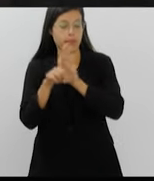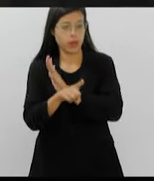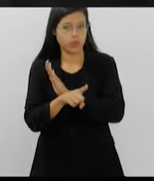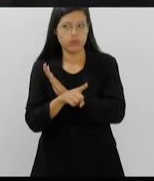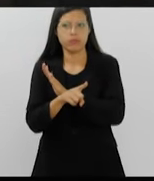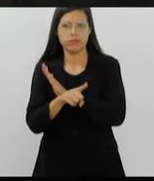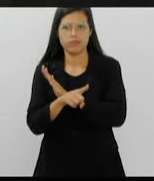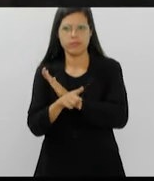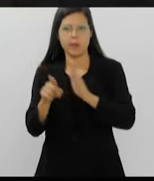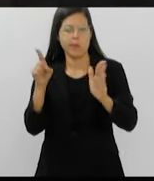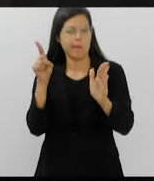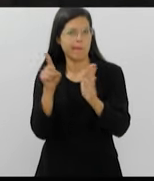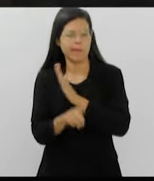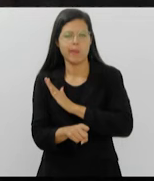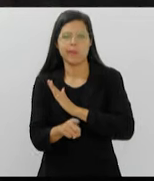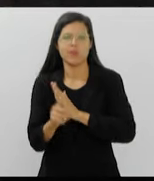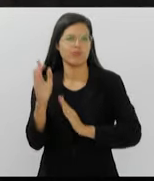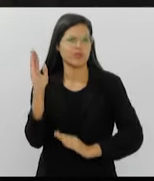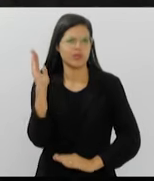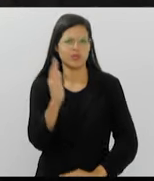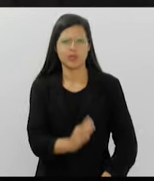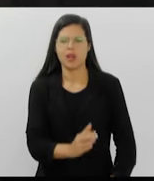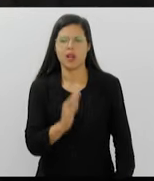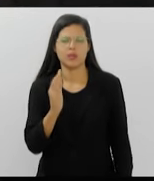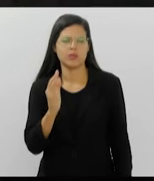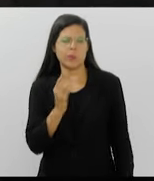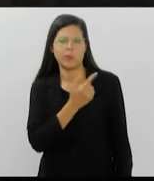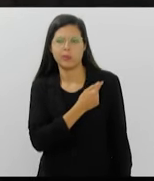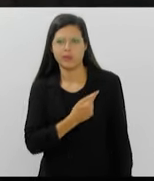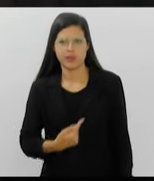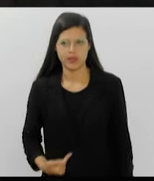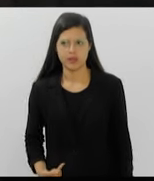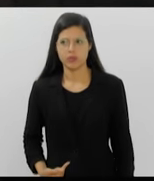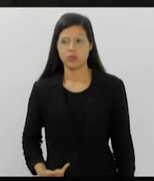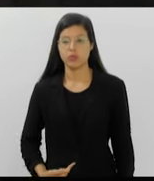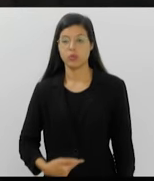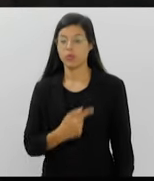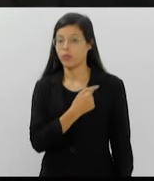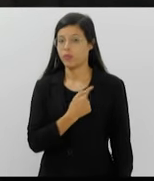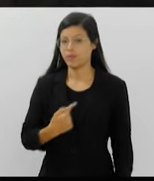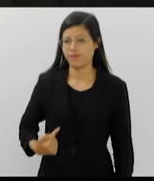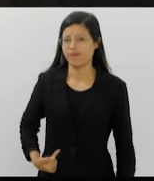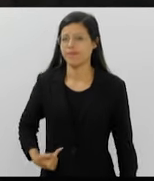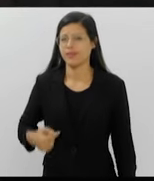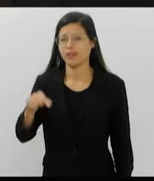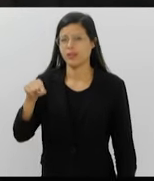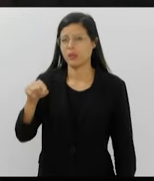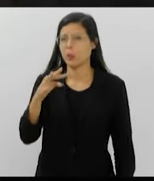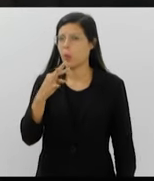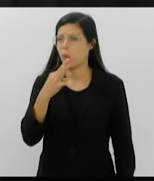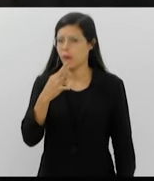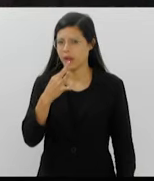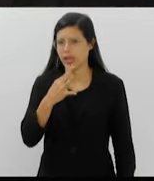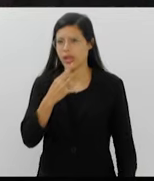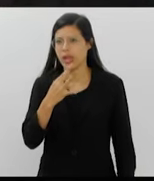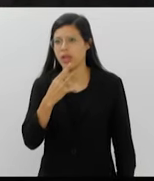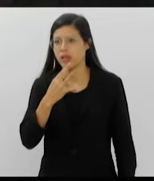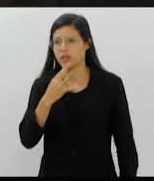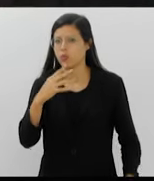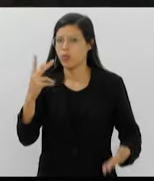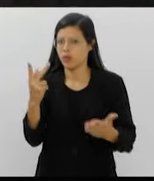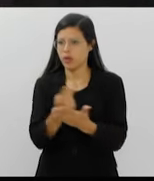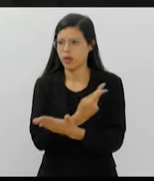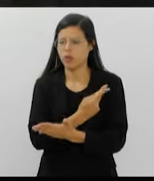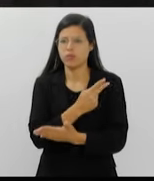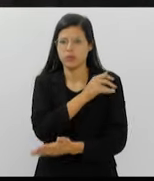uma pergunta direto para o governador. Governador, o senhor é conhecedor de fato no que vem acontecendo no